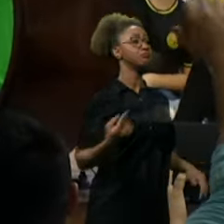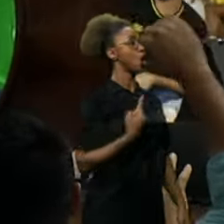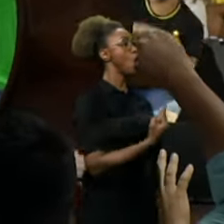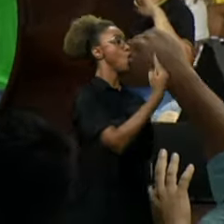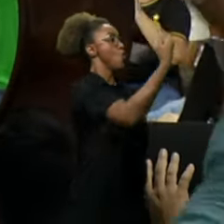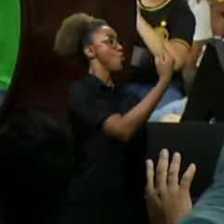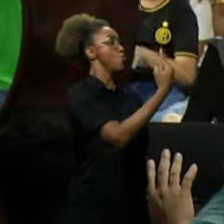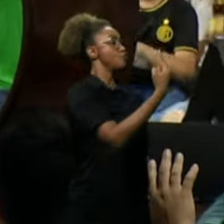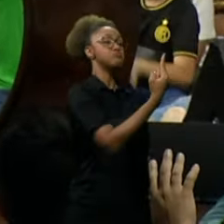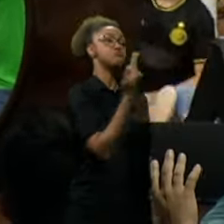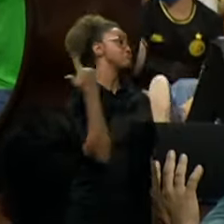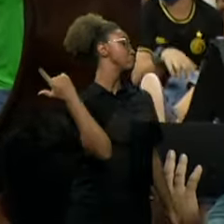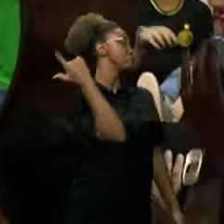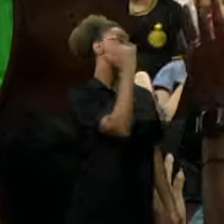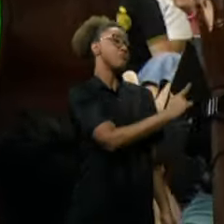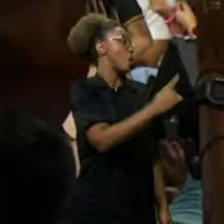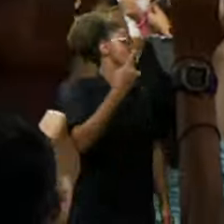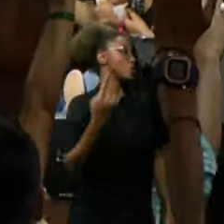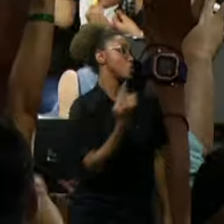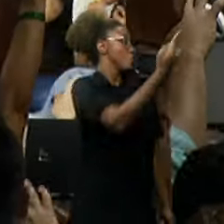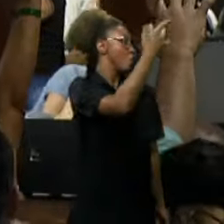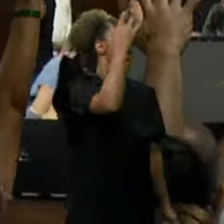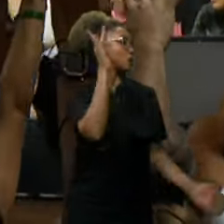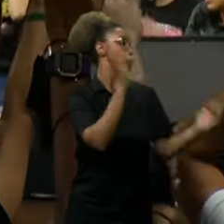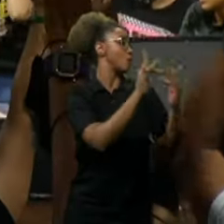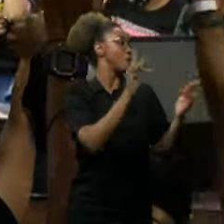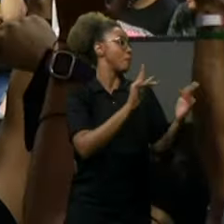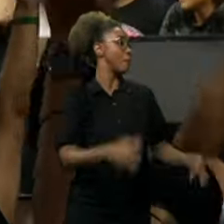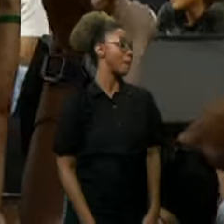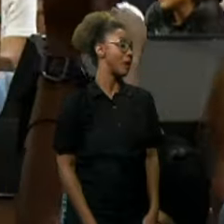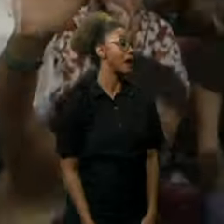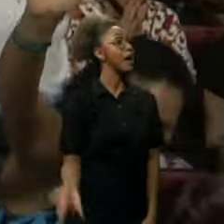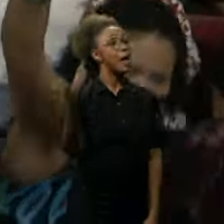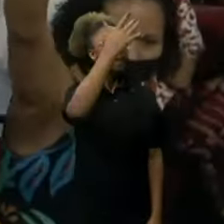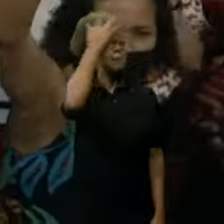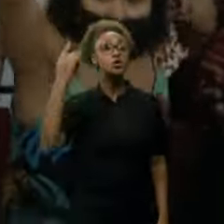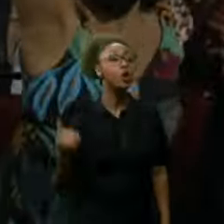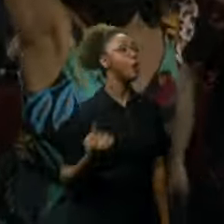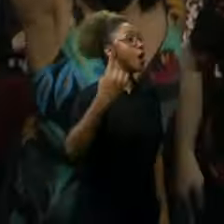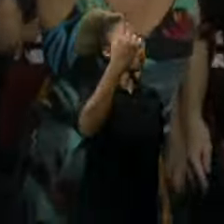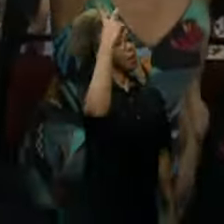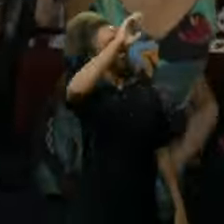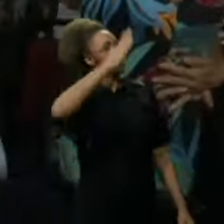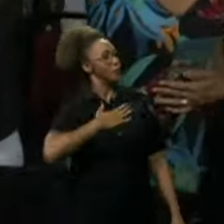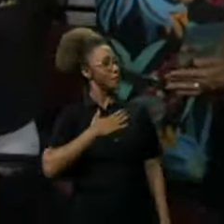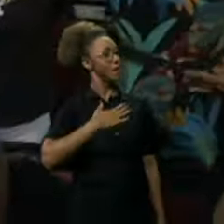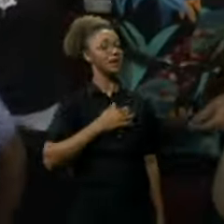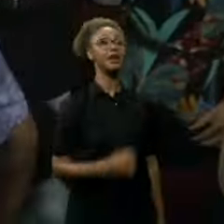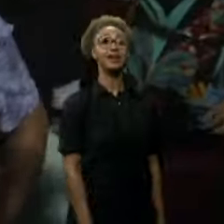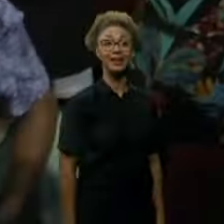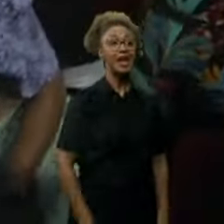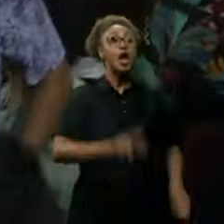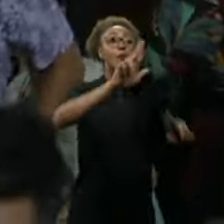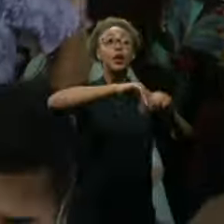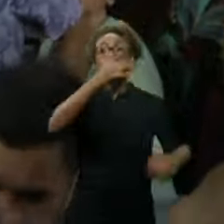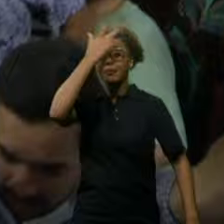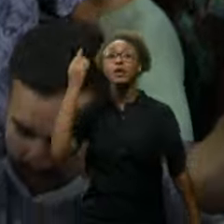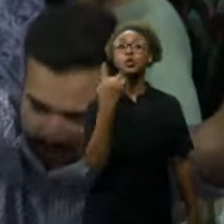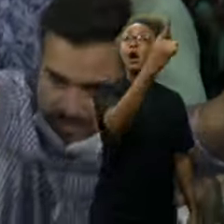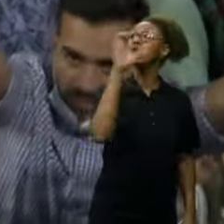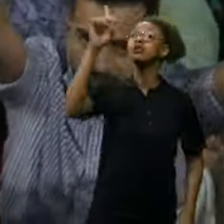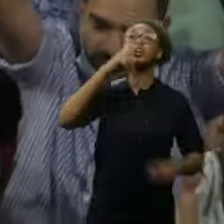uma coisa que abriu o baú o meu nome foi lembrado por causa de erro ele viu Vitória por causa de um